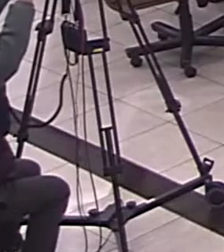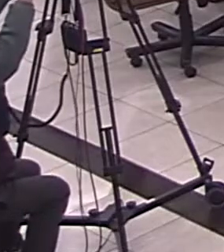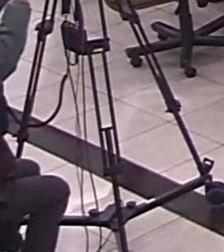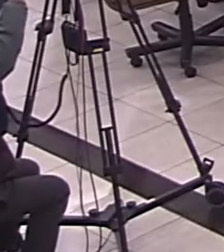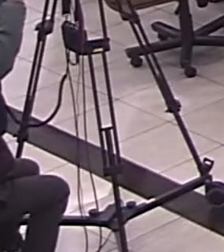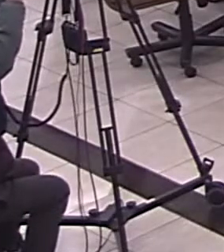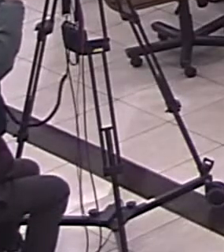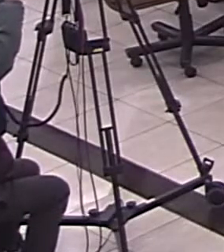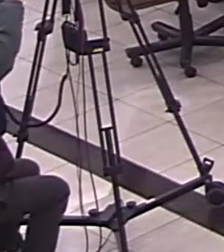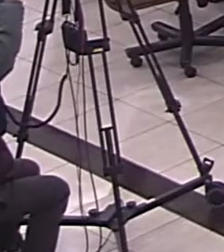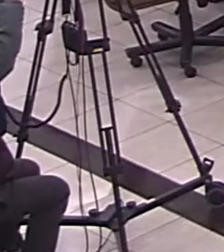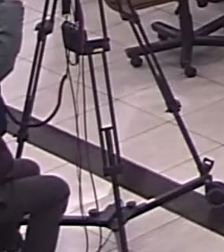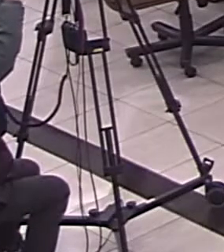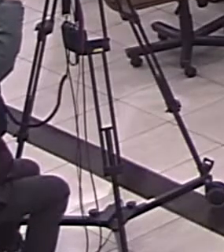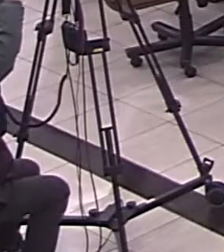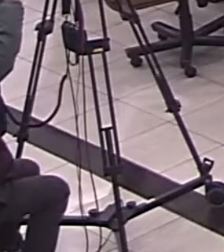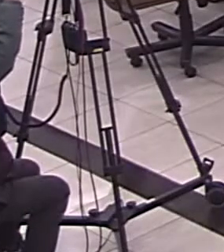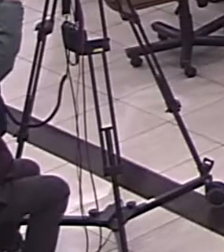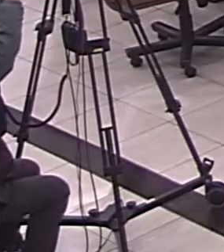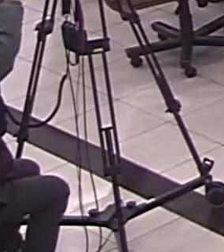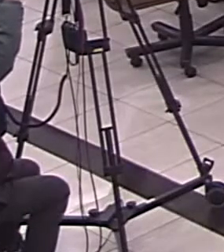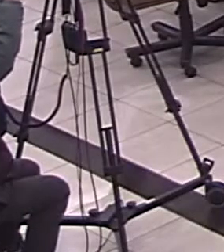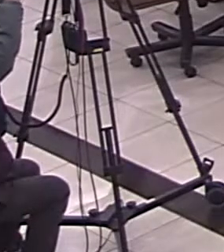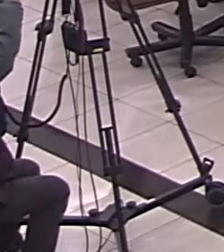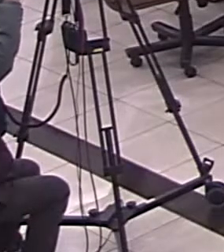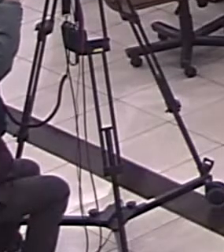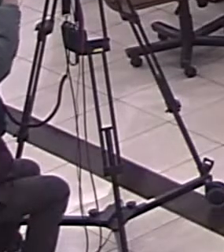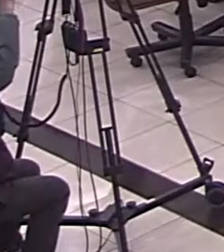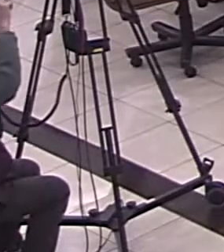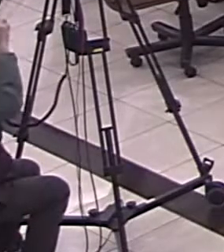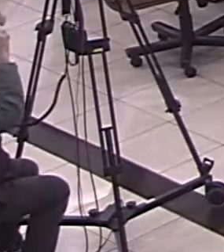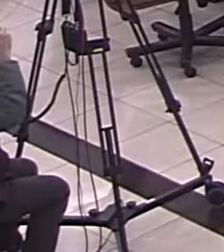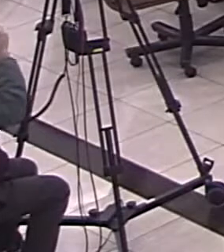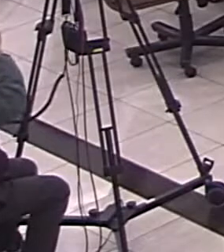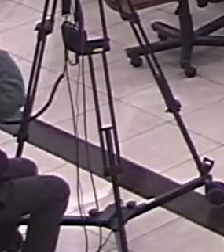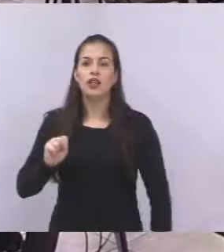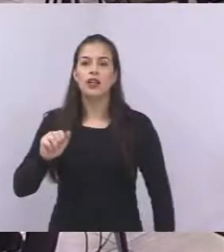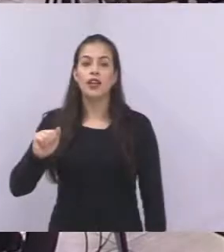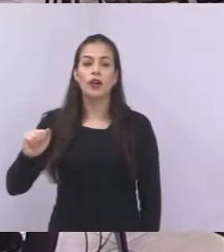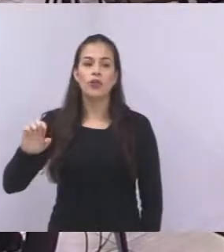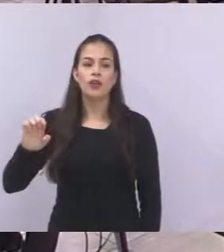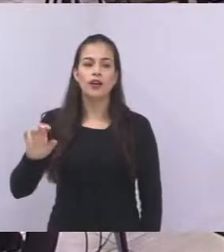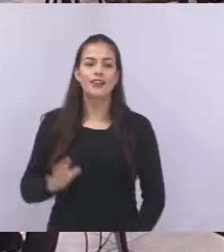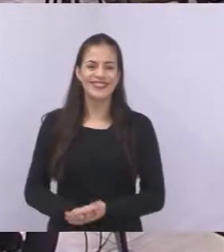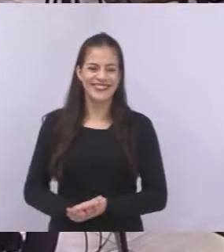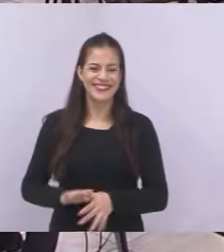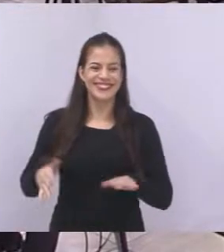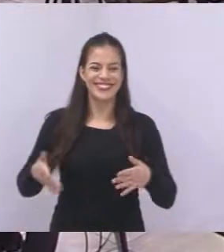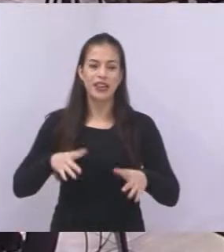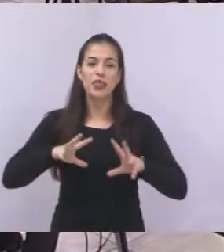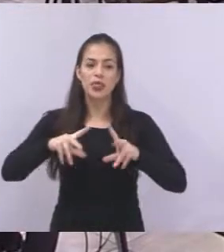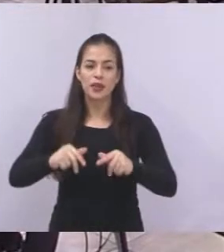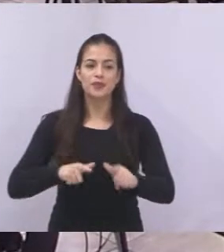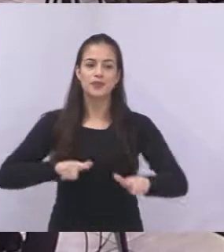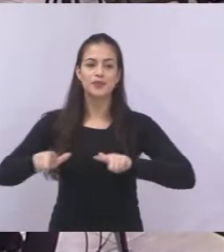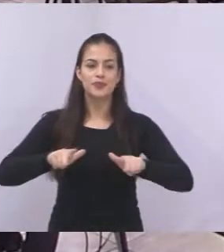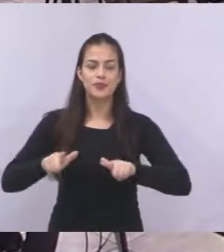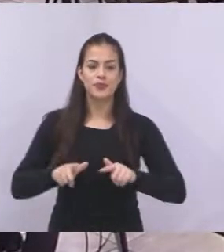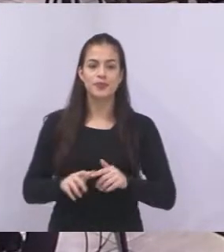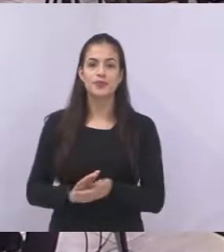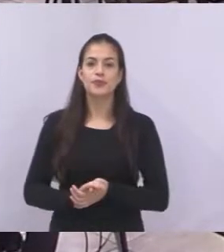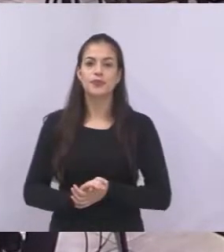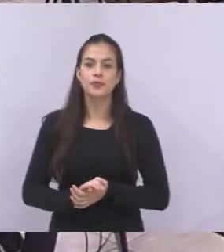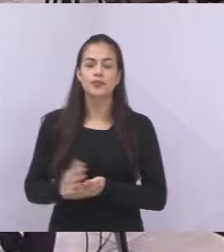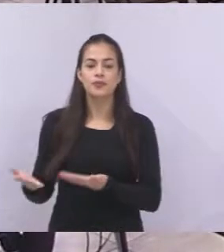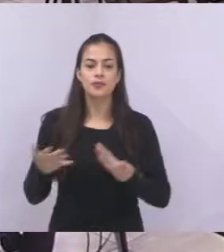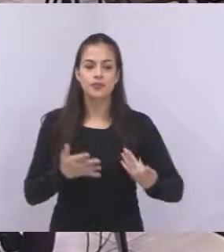Em respeito ao sindicato do SAI, ao sindicato dos servidores, todos os trabalhadores públicos que estão aqui hoje, trabalhadores do SAI, gostaria de consultar o